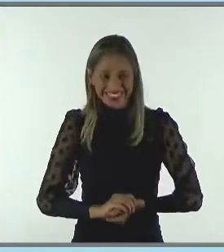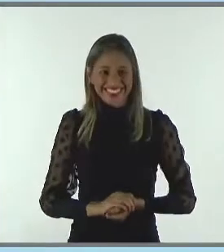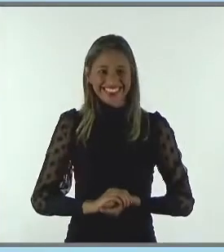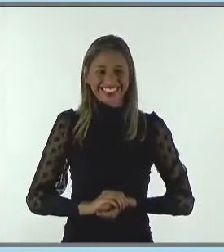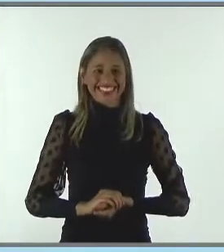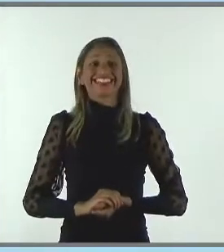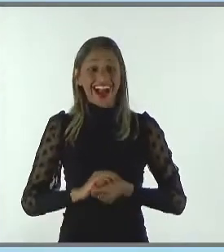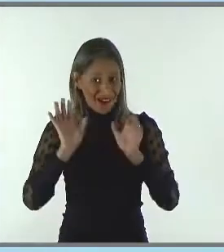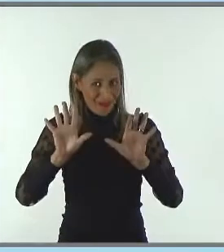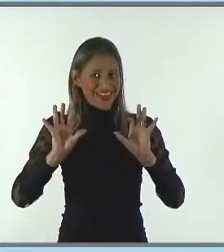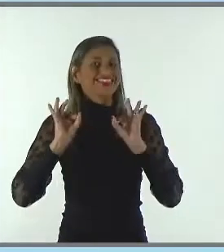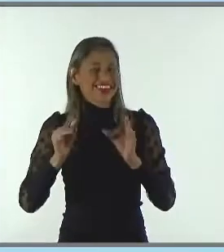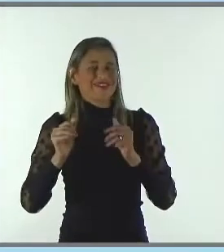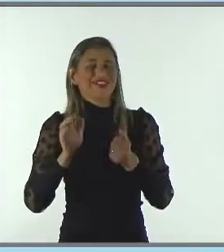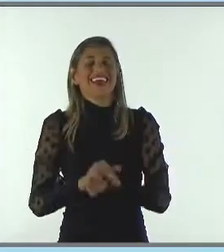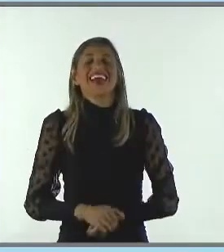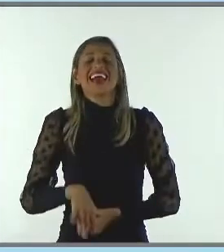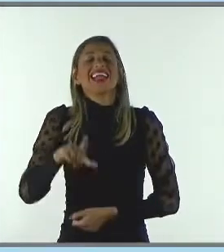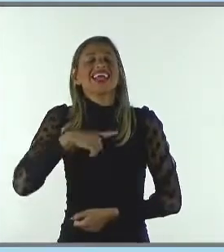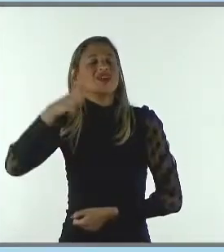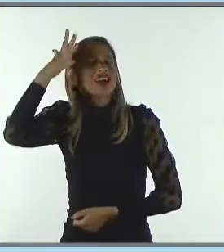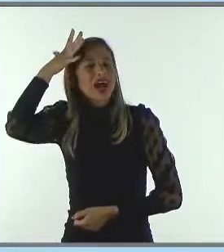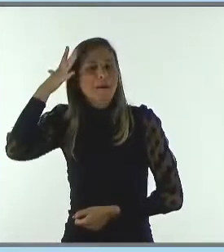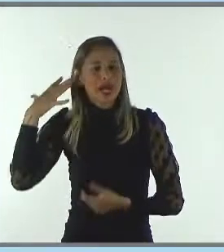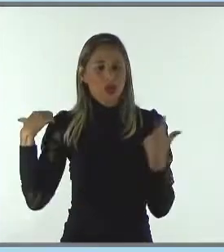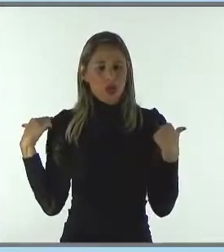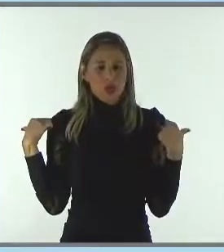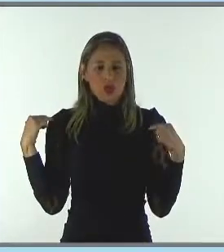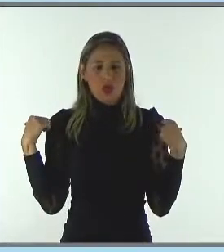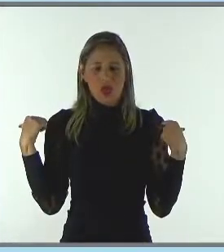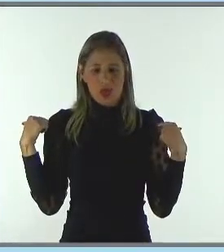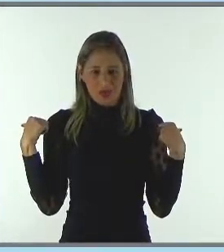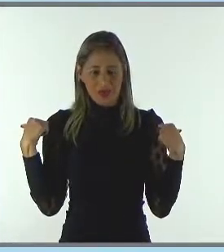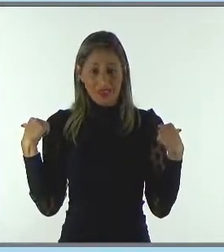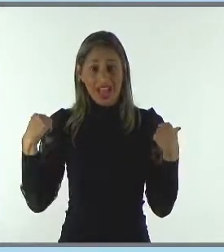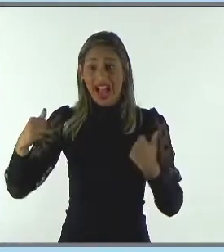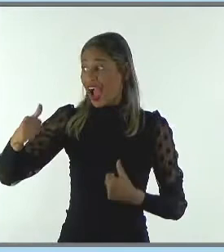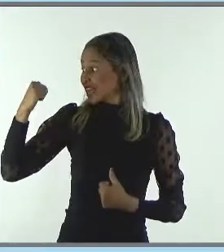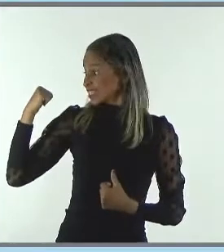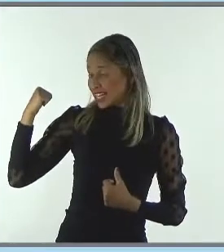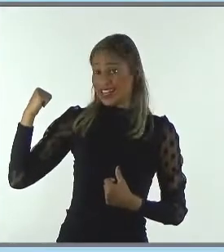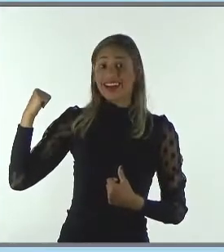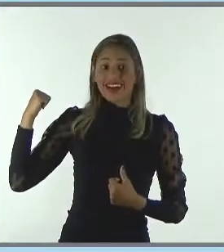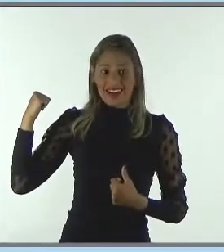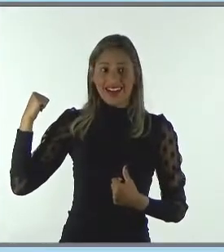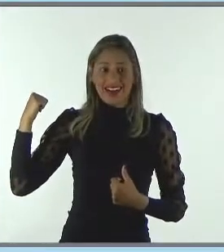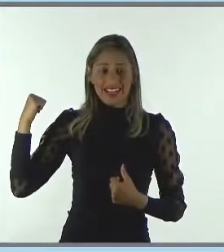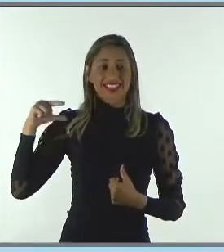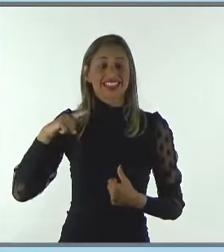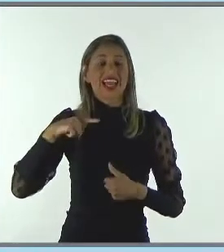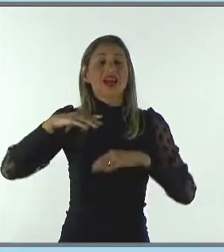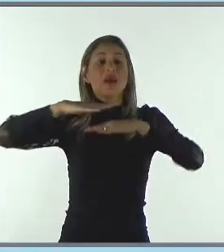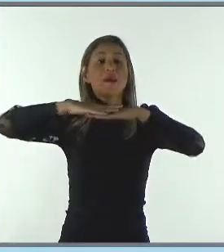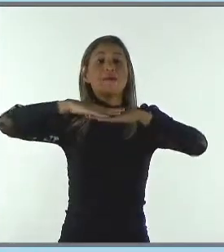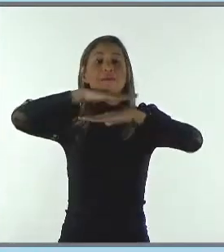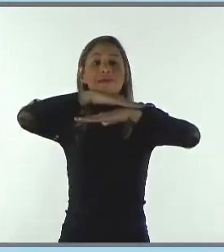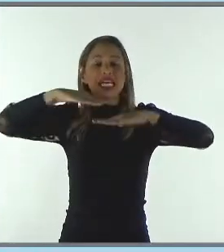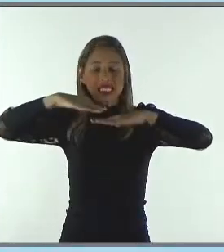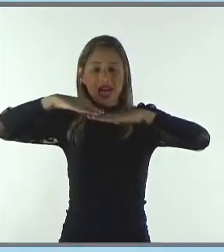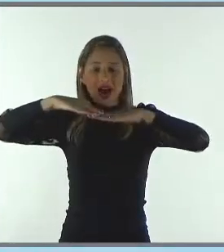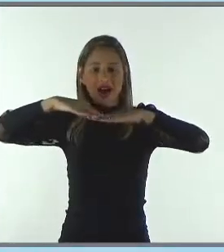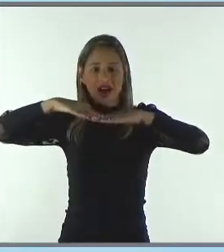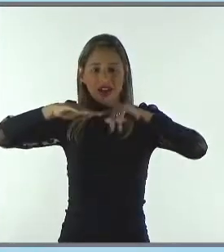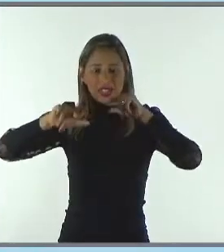E tenho o cabelo assim no ombro. Atrás de mim tem uma parede e uma mesa de trabalho aqui do